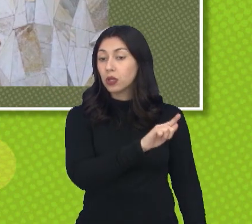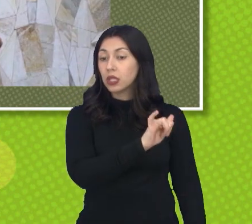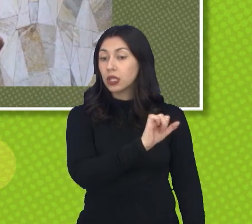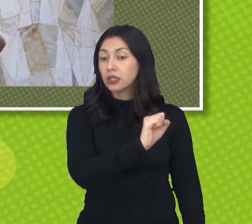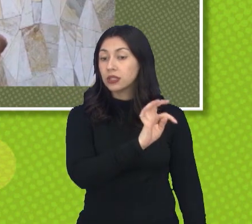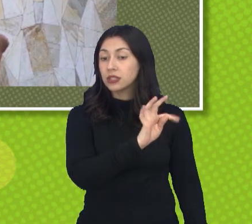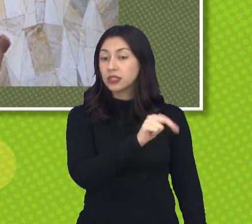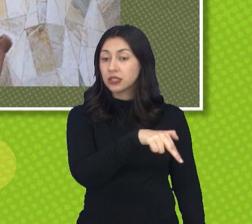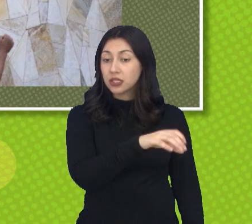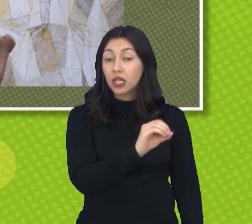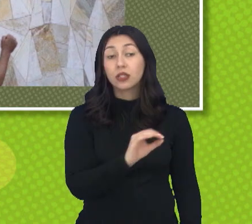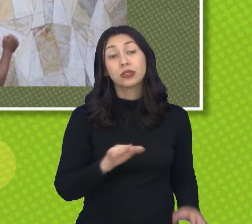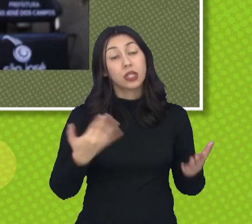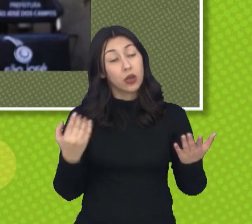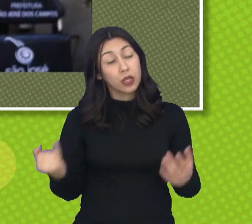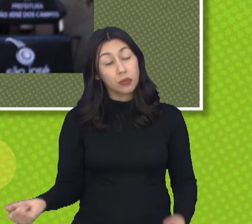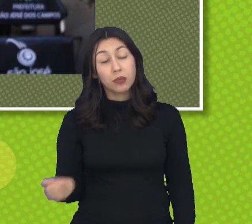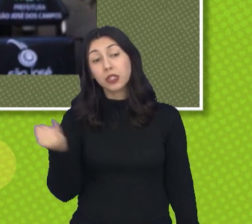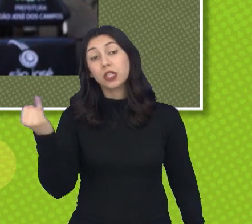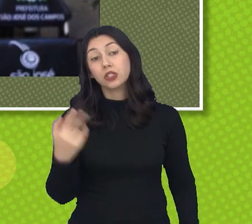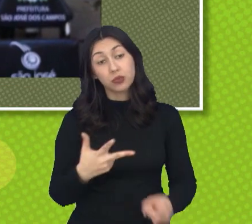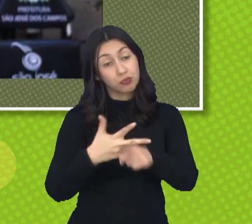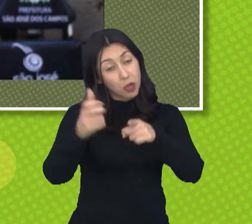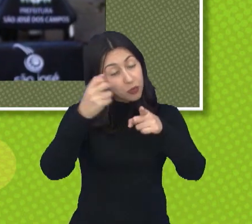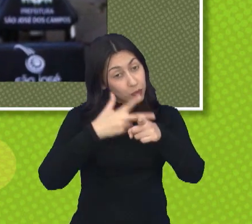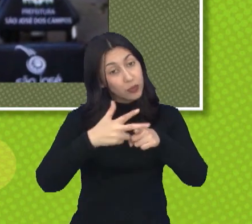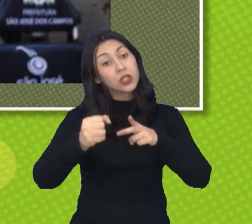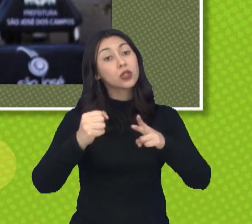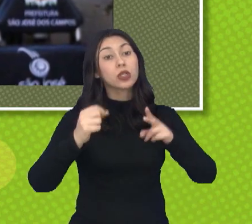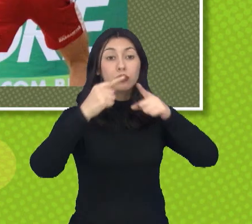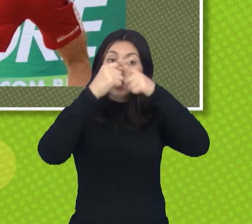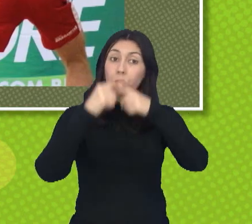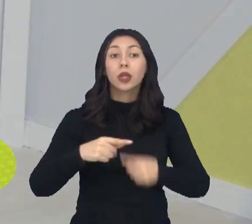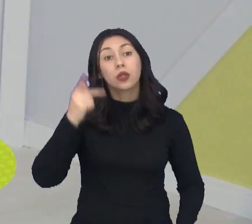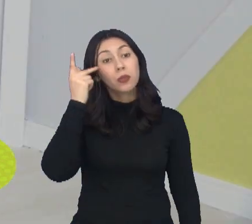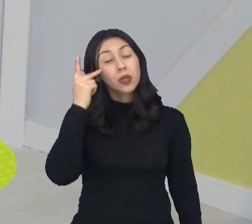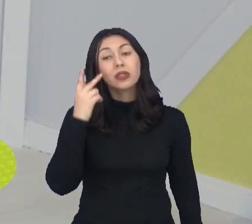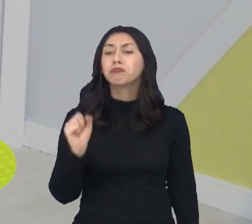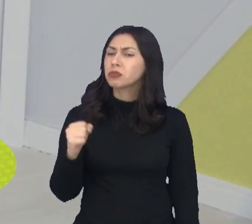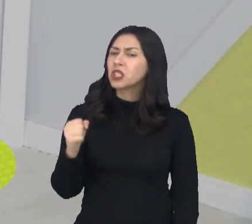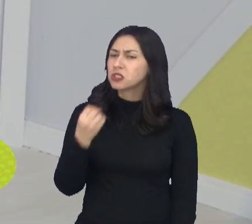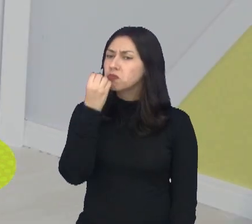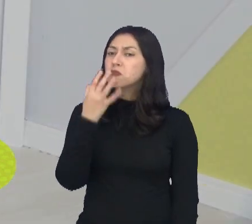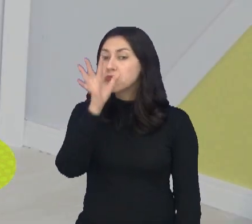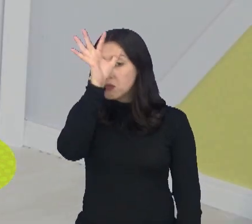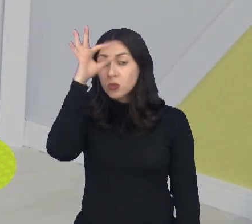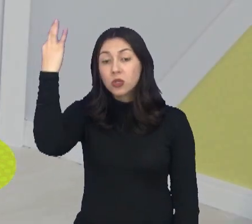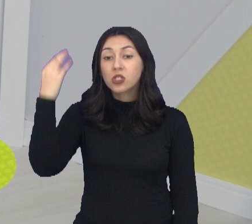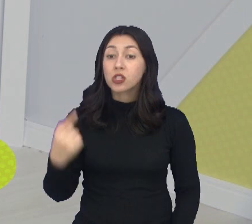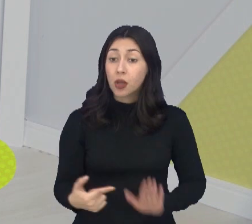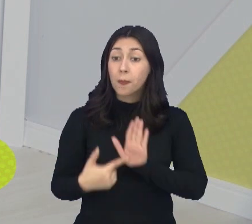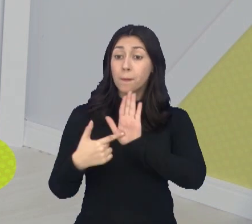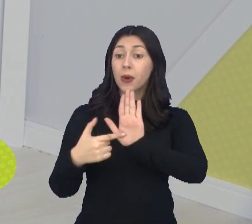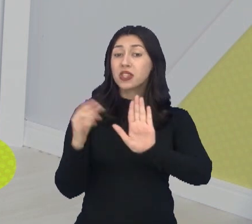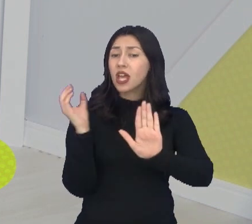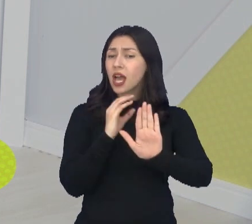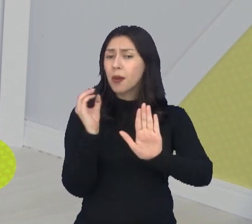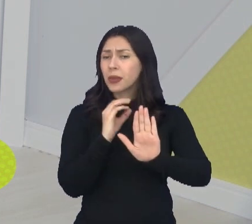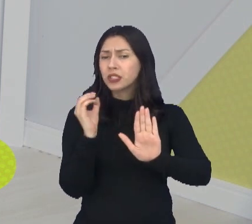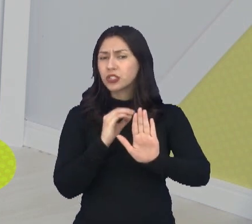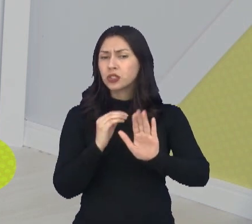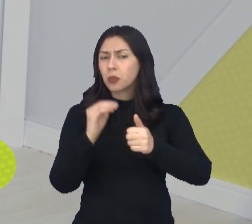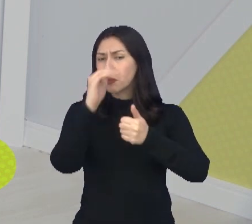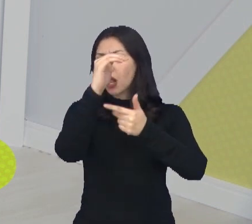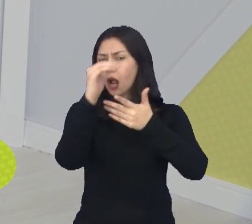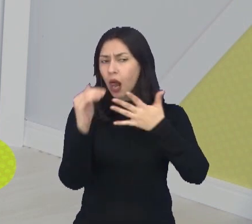Então, importante essas duas vitórias para o São José na sequência aí do Campeonato Paulista. Pois é, sucesso para a equipe do São José. Matheus, coloca rapidinho aqui a tabela